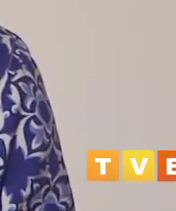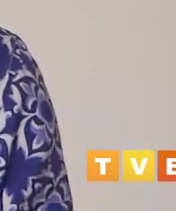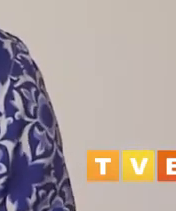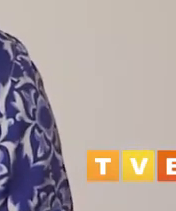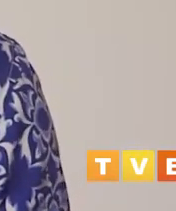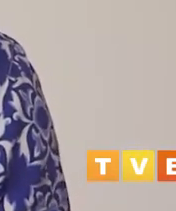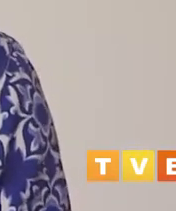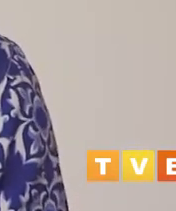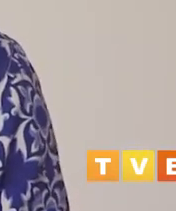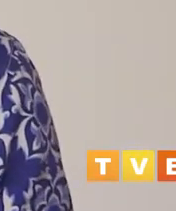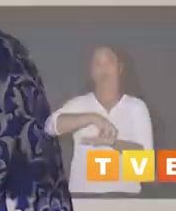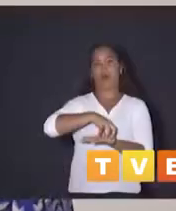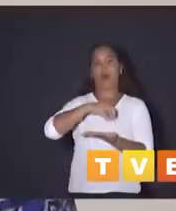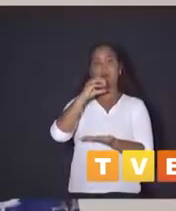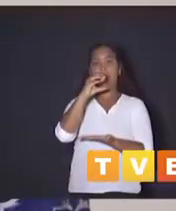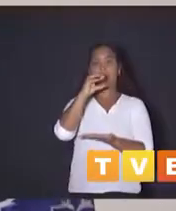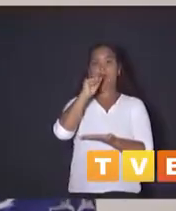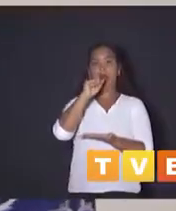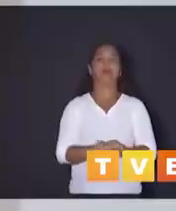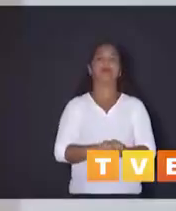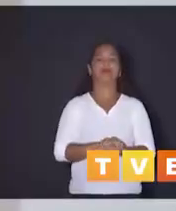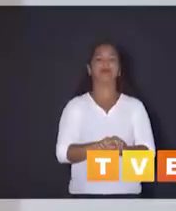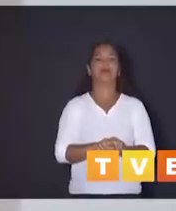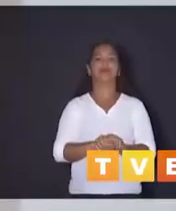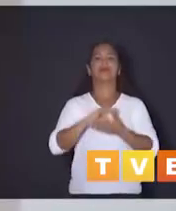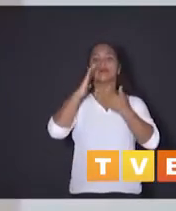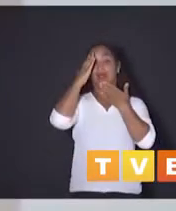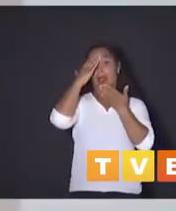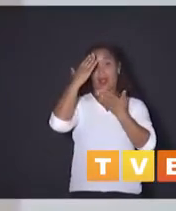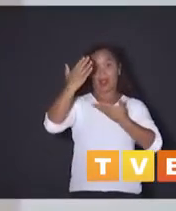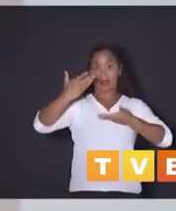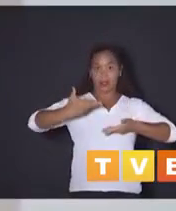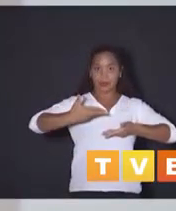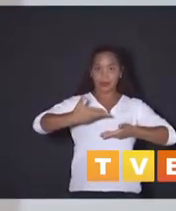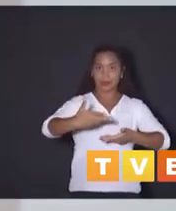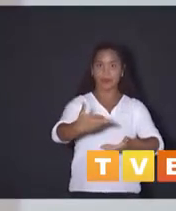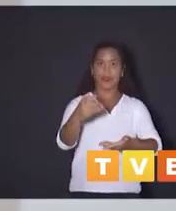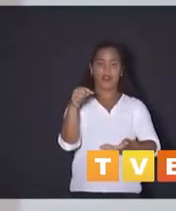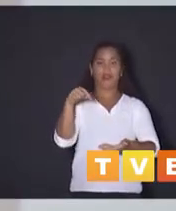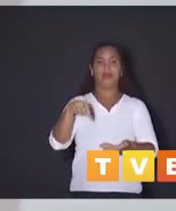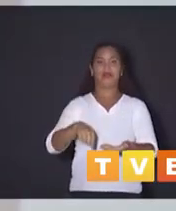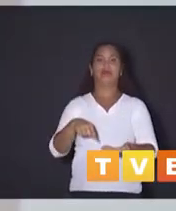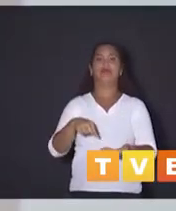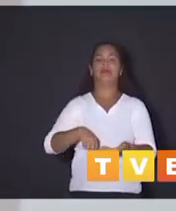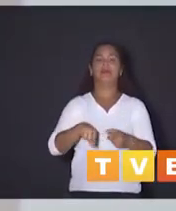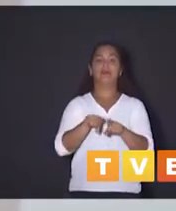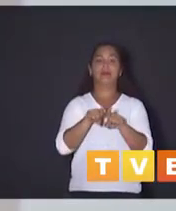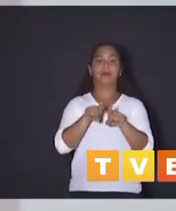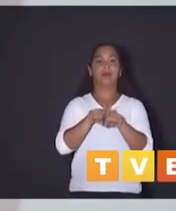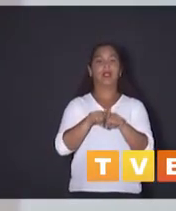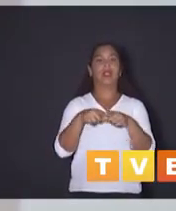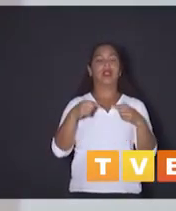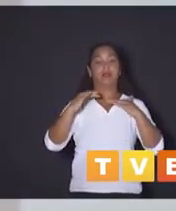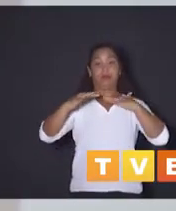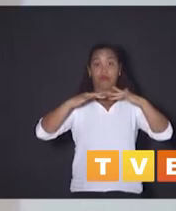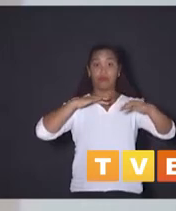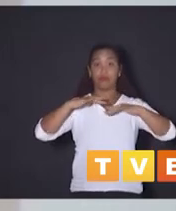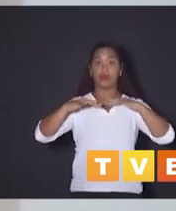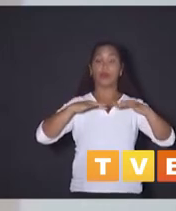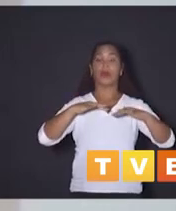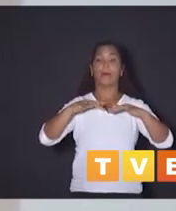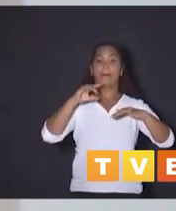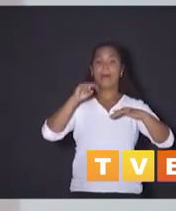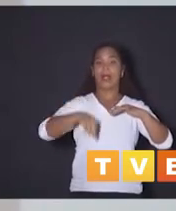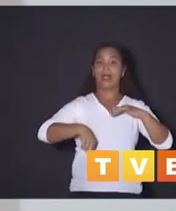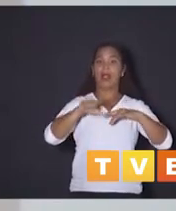car evan fontes agradeço o convite está aqui participando desse evento aliás nesse grande movimento que tomou conta